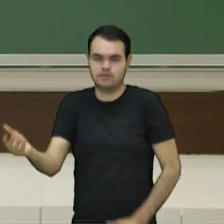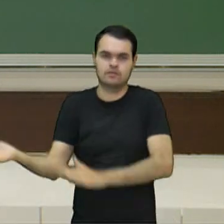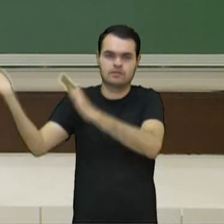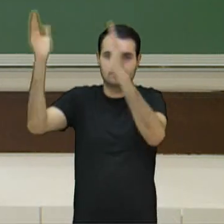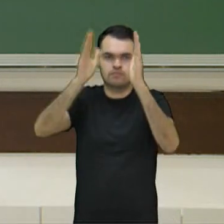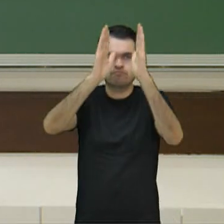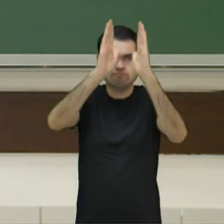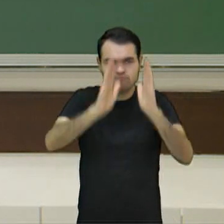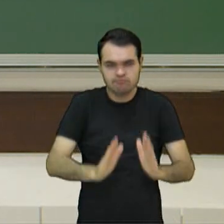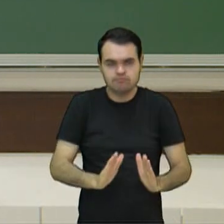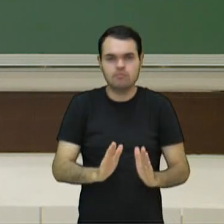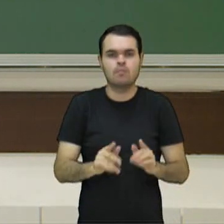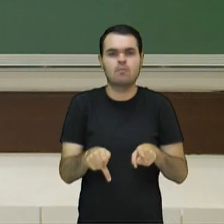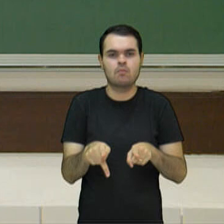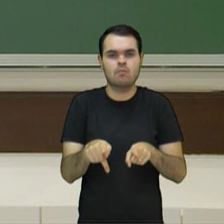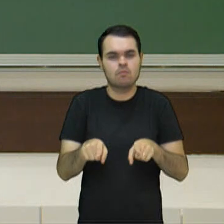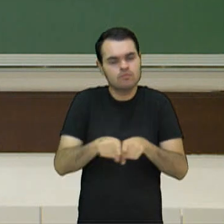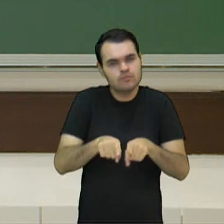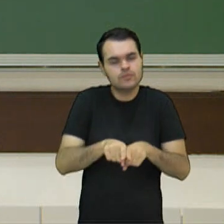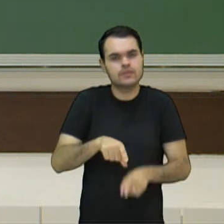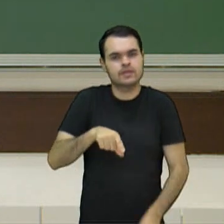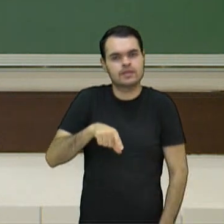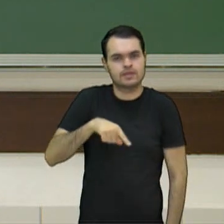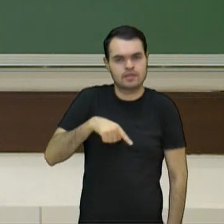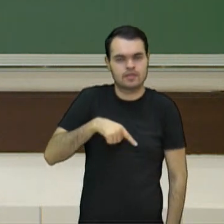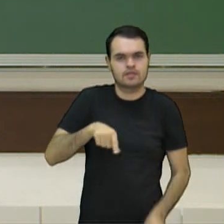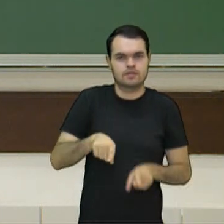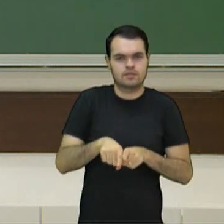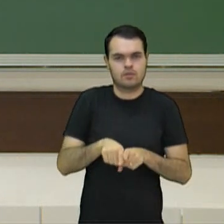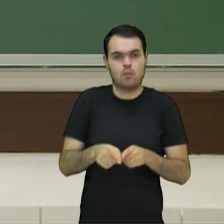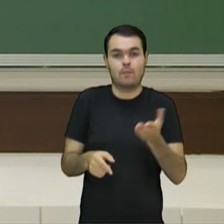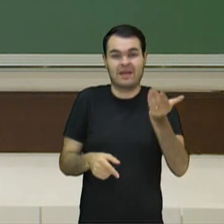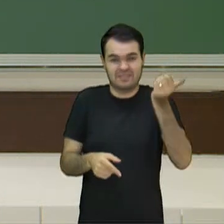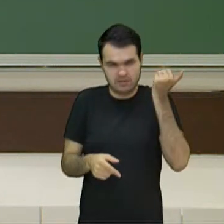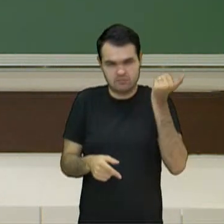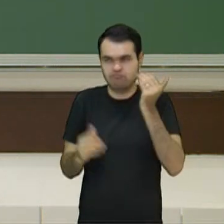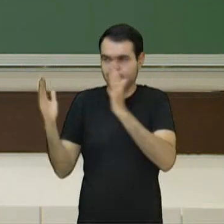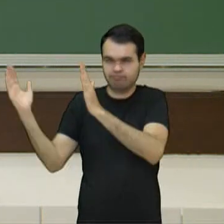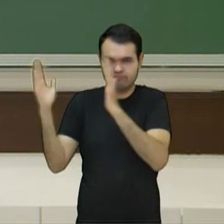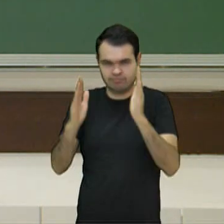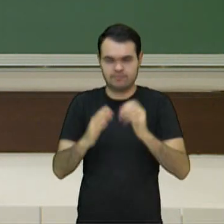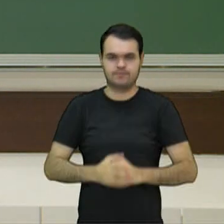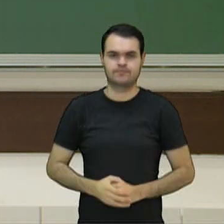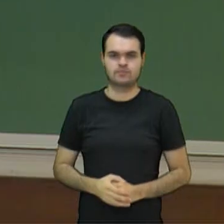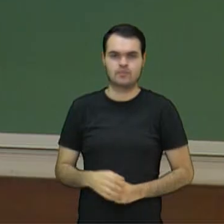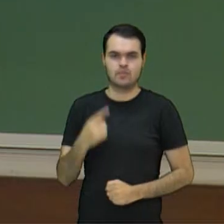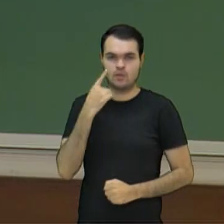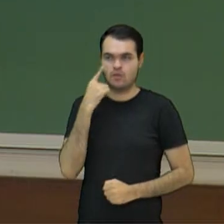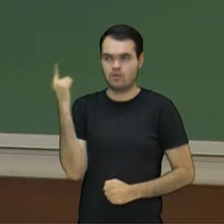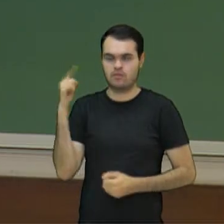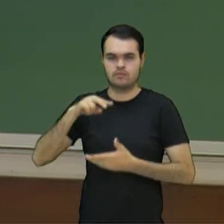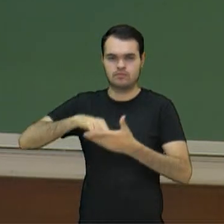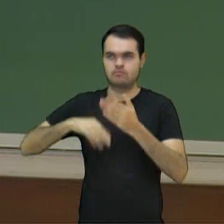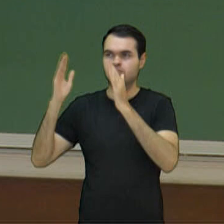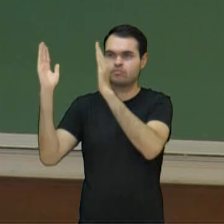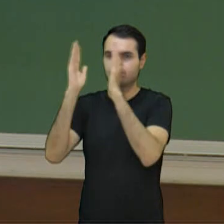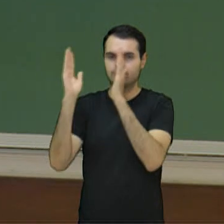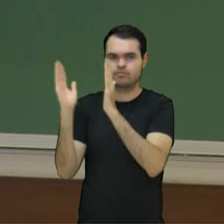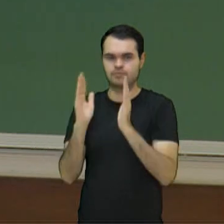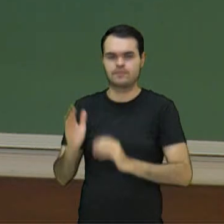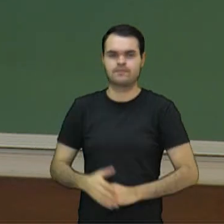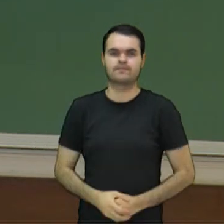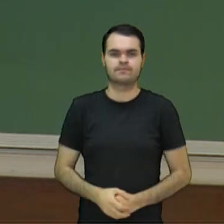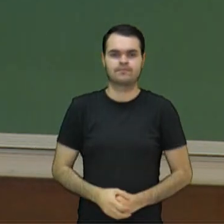da direita nós temos o no passado deles, dos verbos go, say, turn, ask e